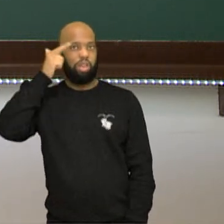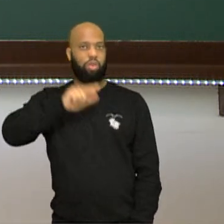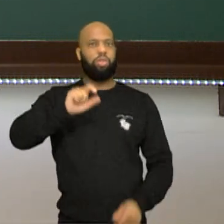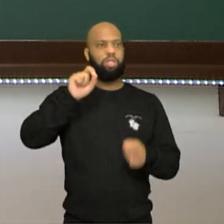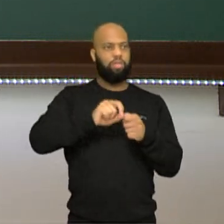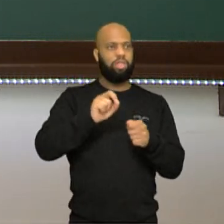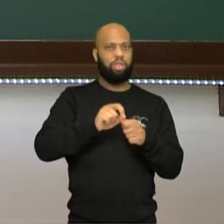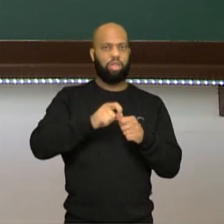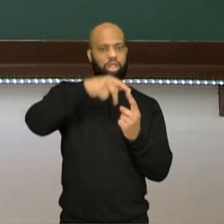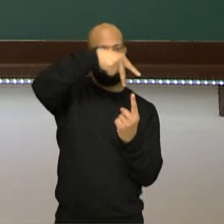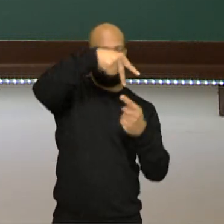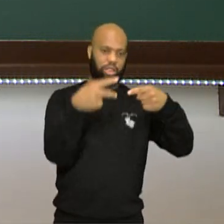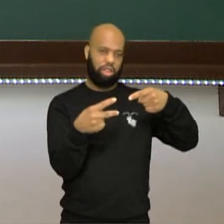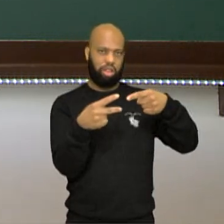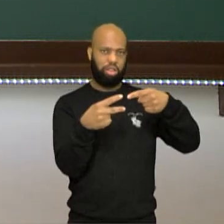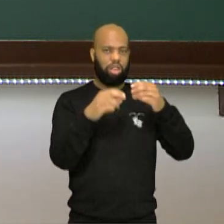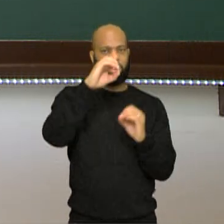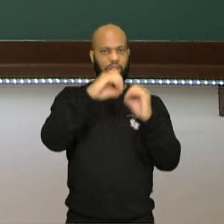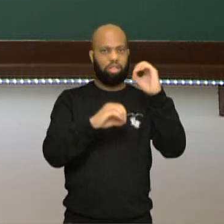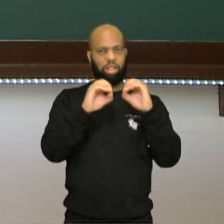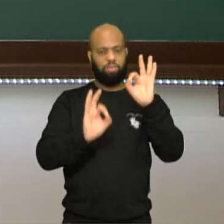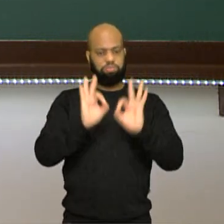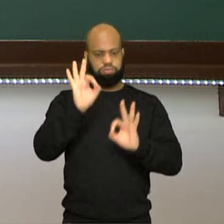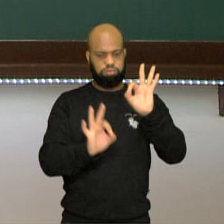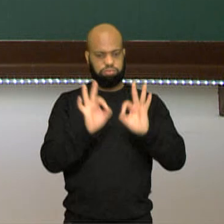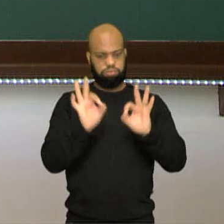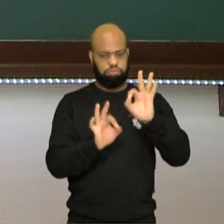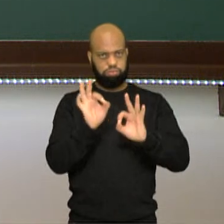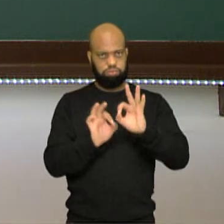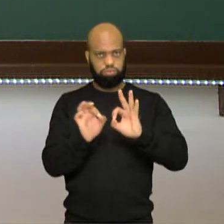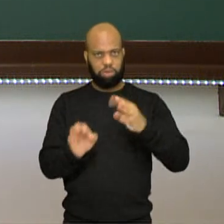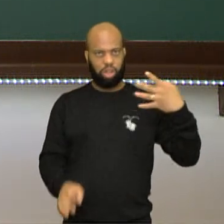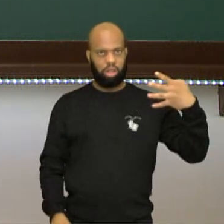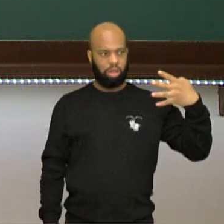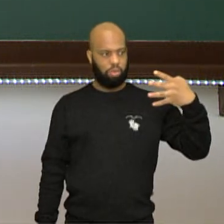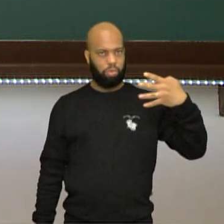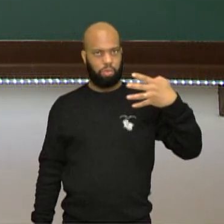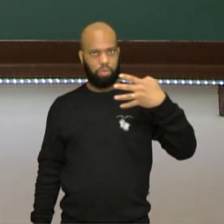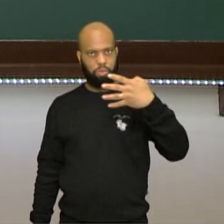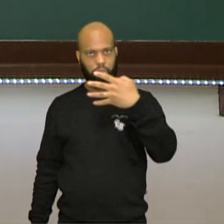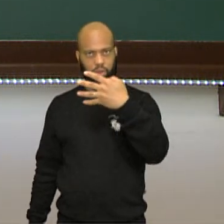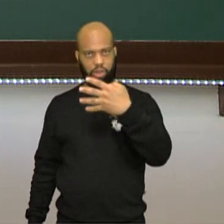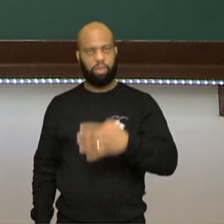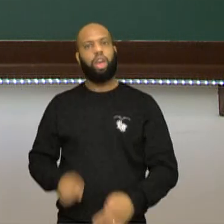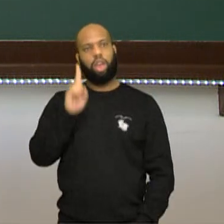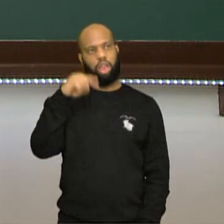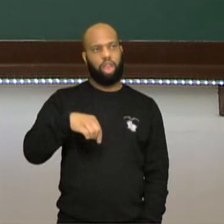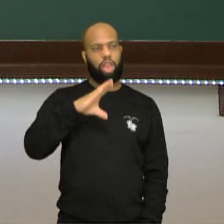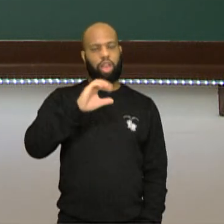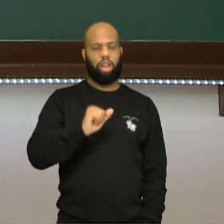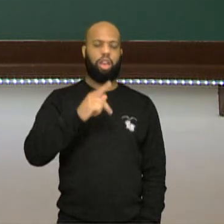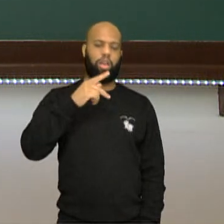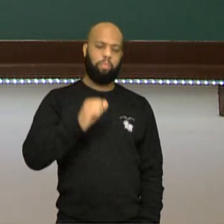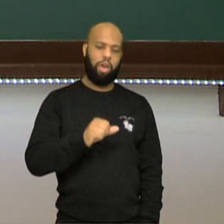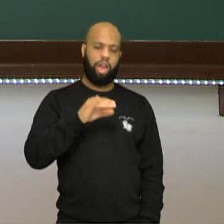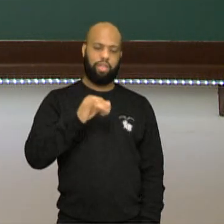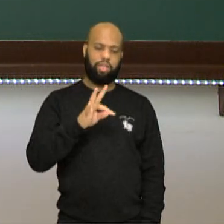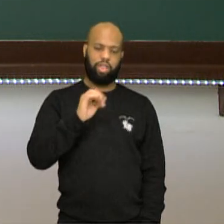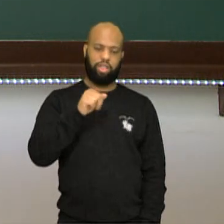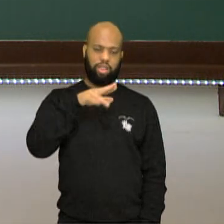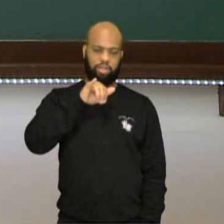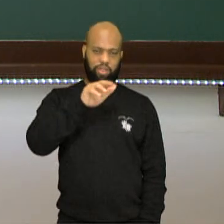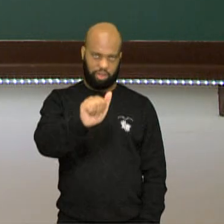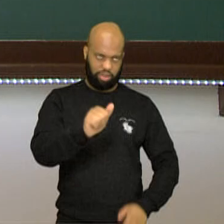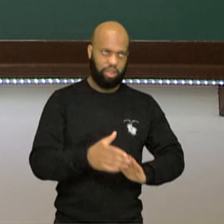essa rotação nessas moléculas, para causar a polarização do material. E isso vai ser capacitância. Então, olha